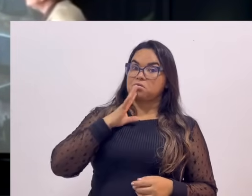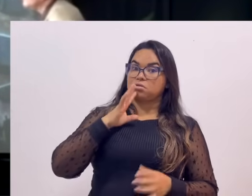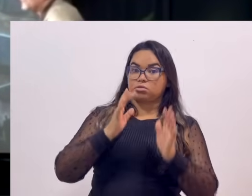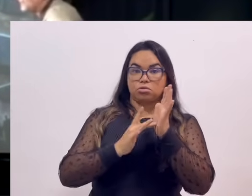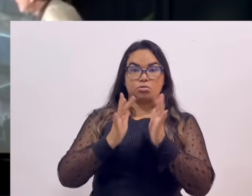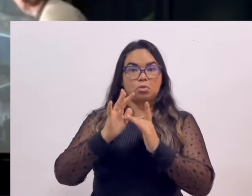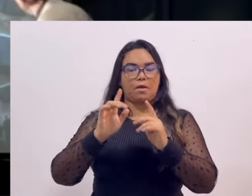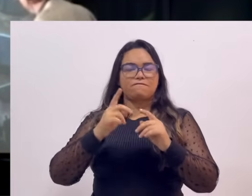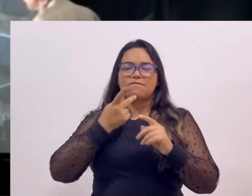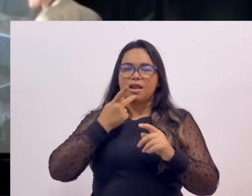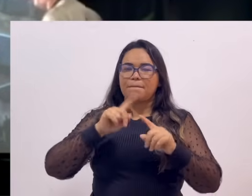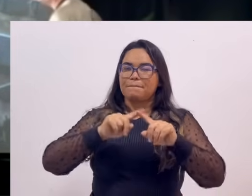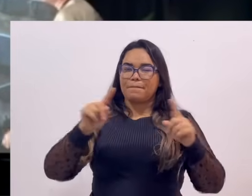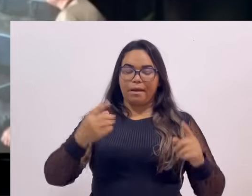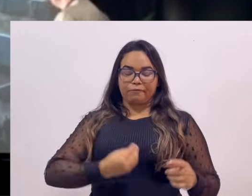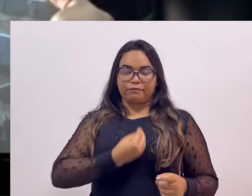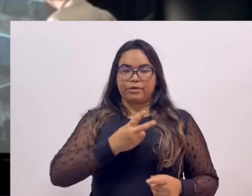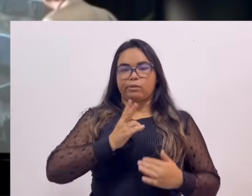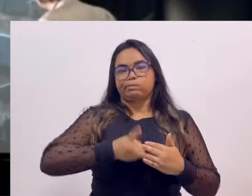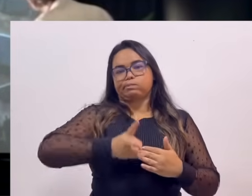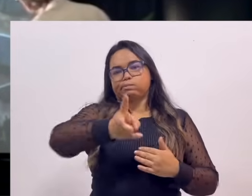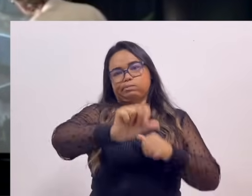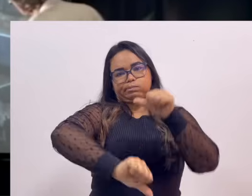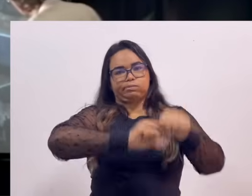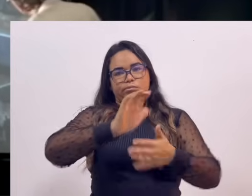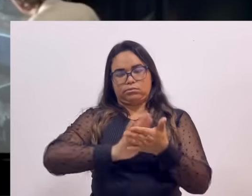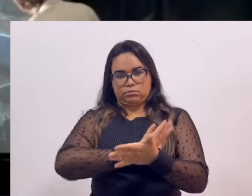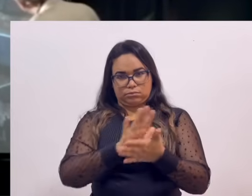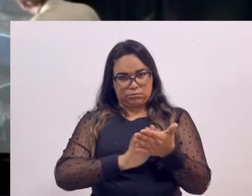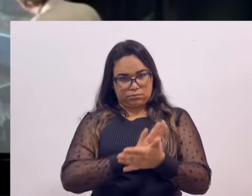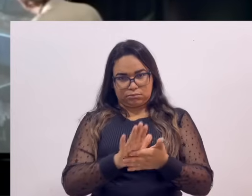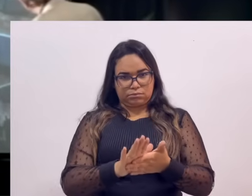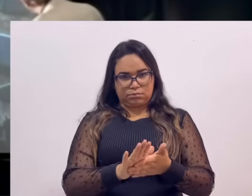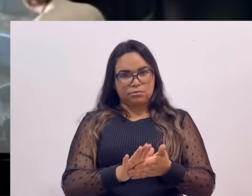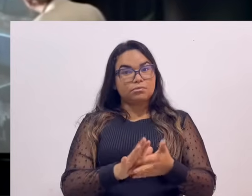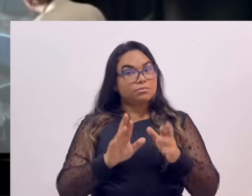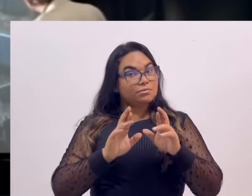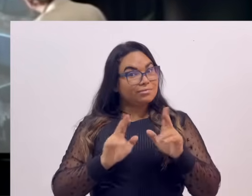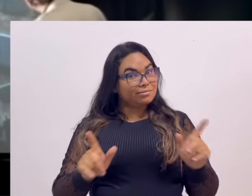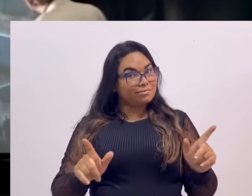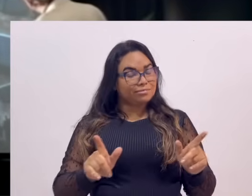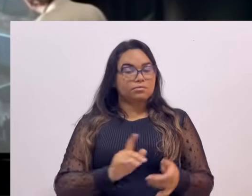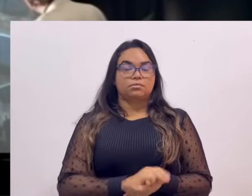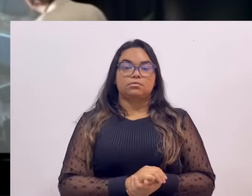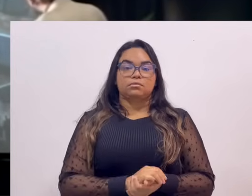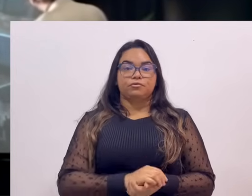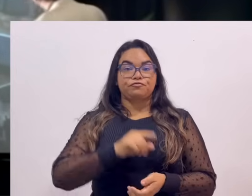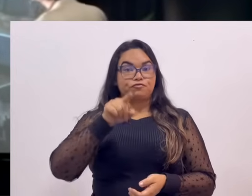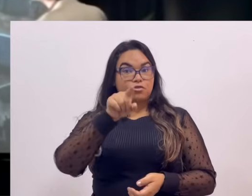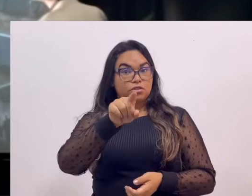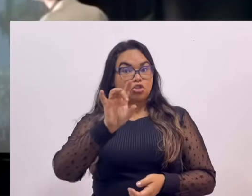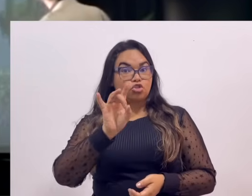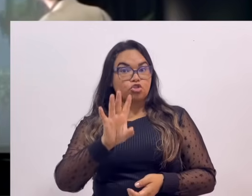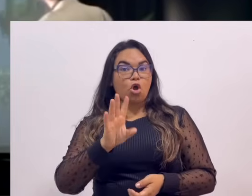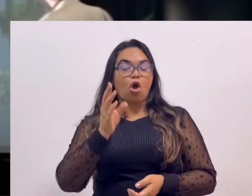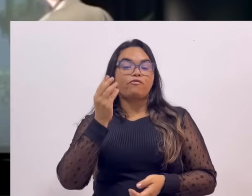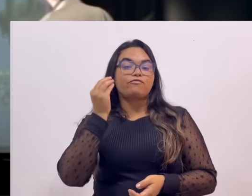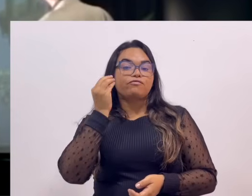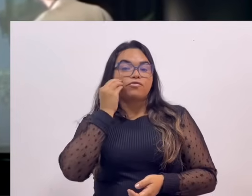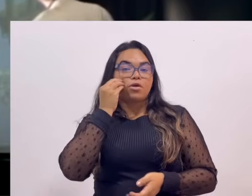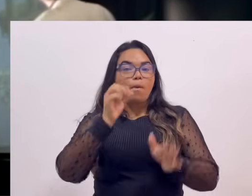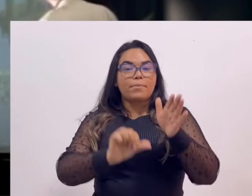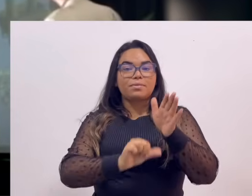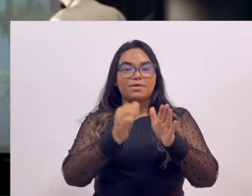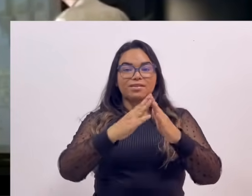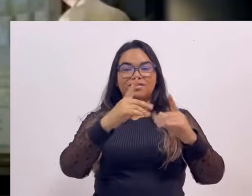como estava antes nada mudou. Não, não, não. Há mais no ministério. Você só viu o